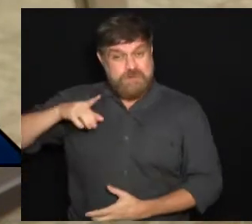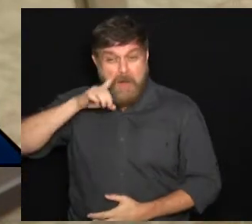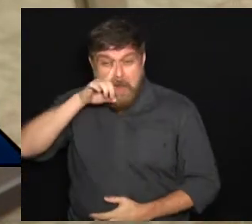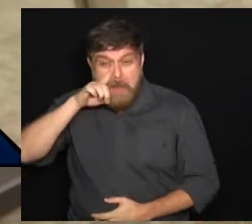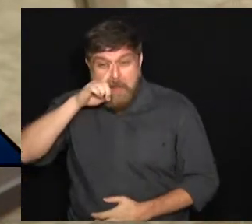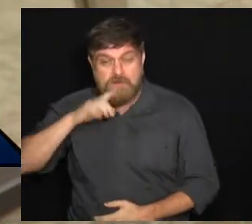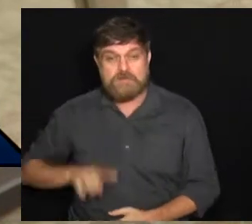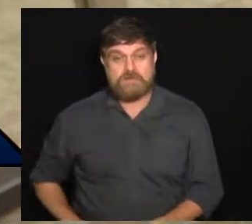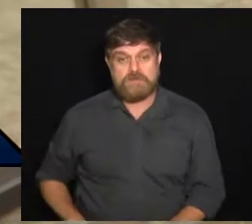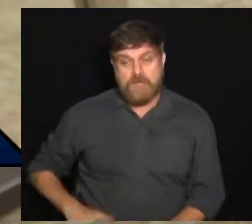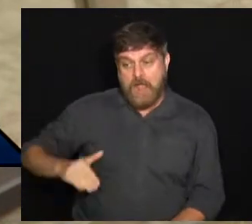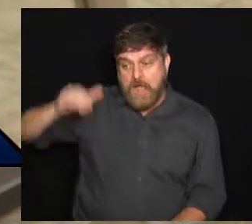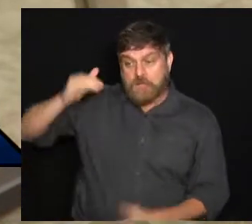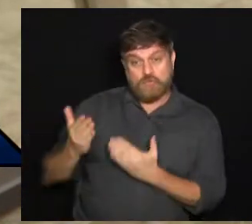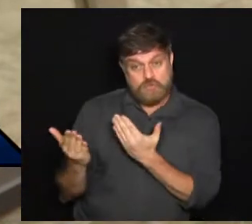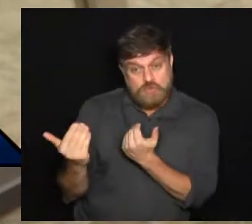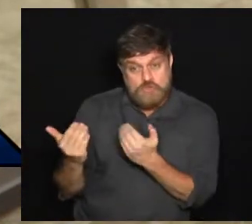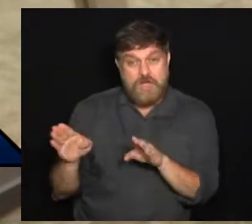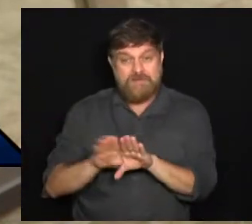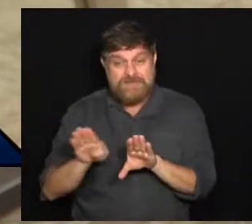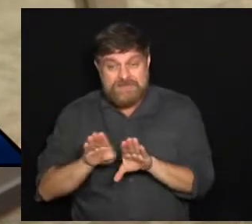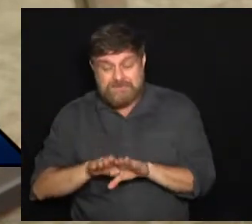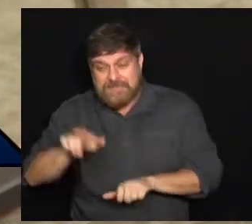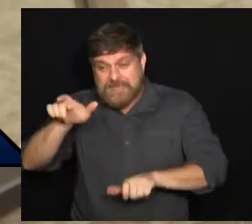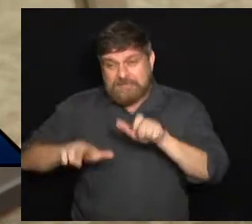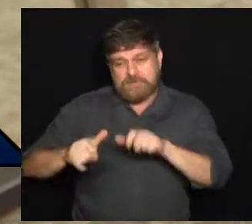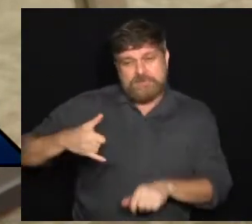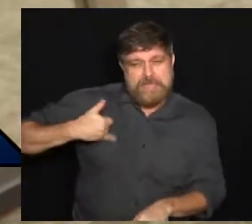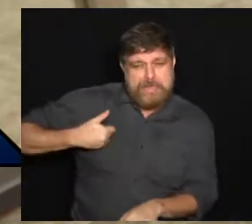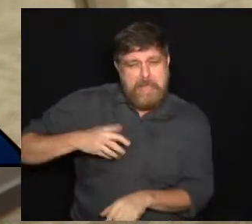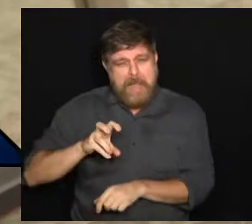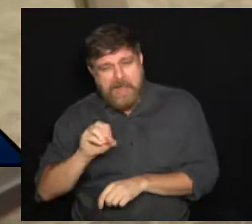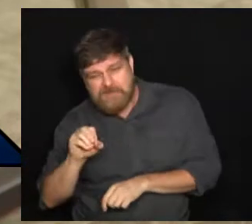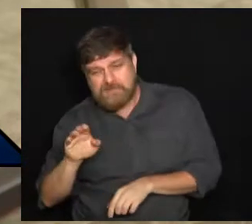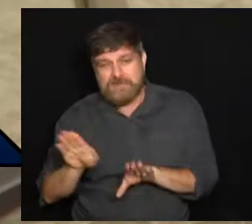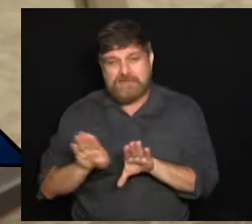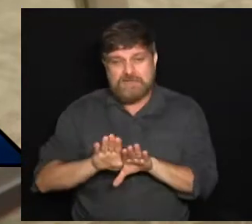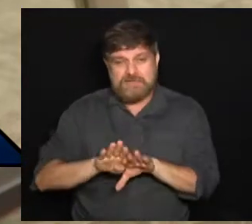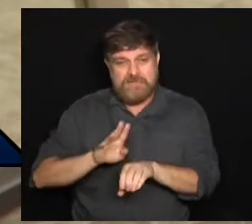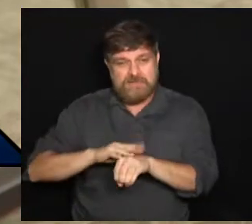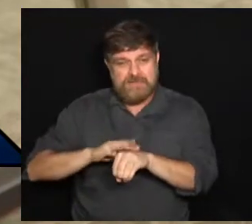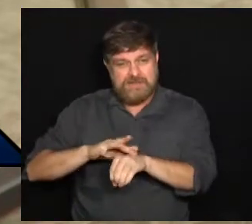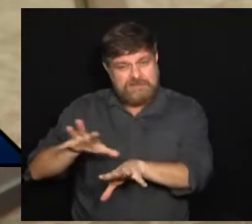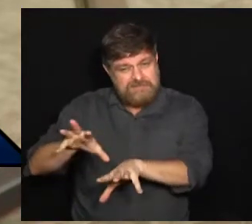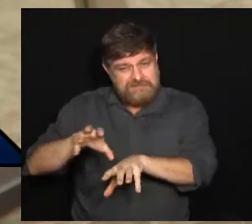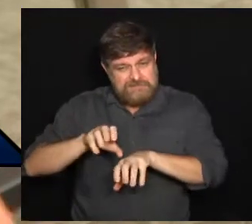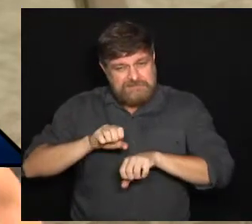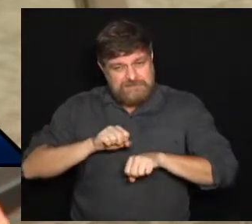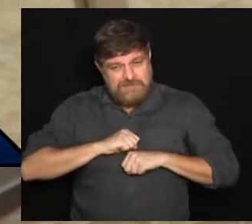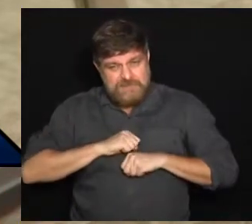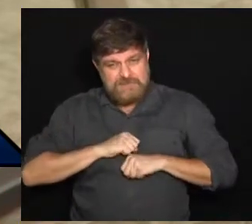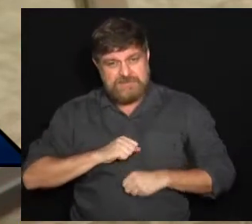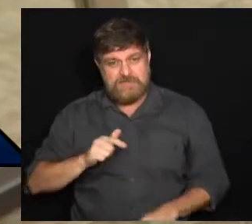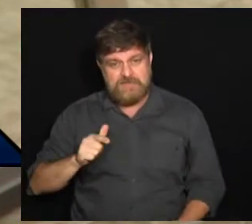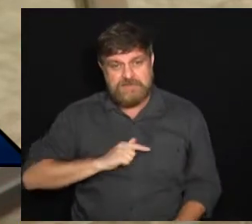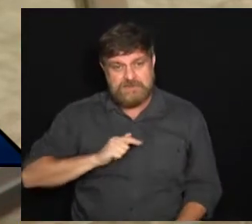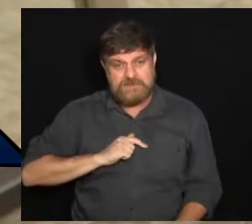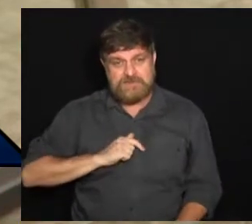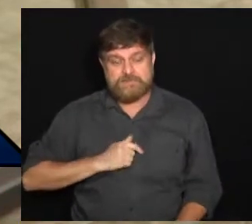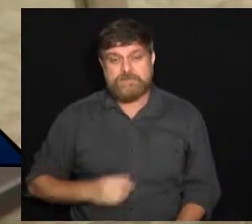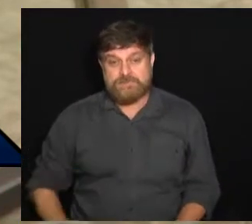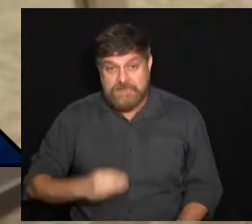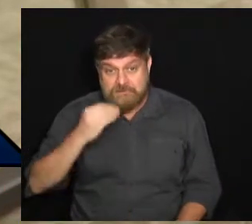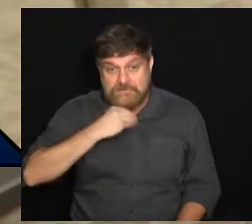adultos, jovens e até mesmo as pessoas de meia idade ainda têm um perfil de adoecimento que, via de regra, vai ser mais benéfico,